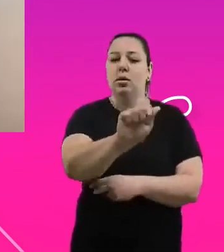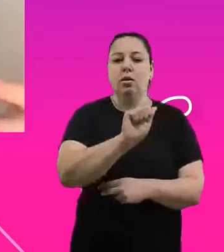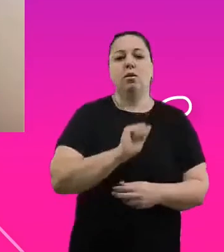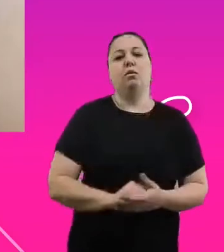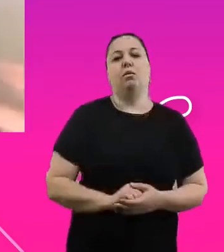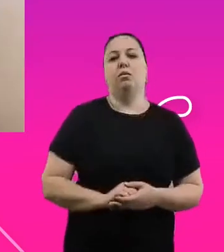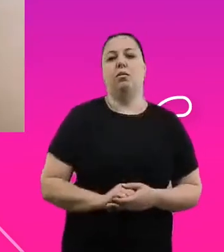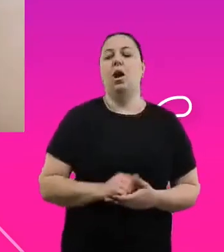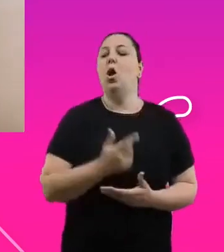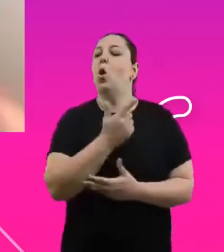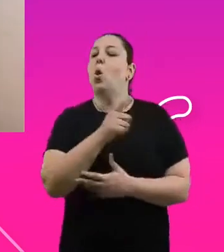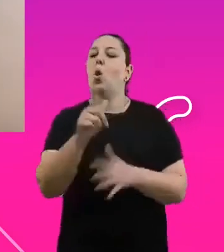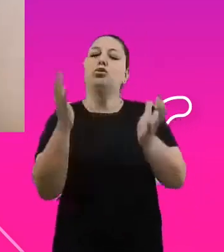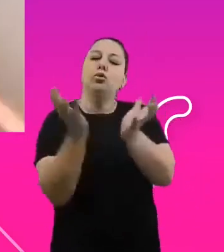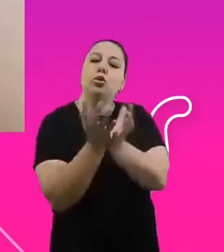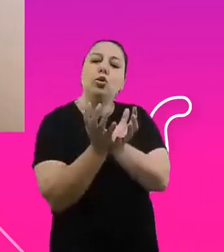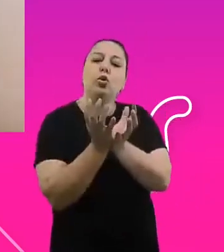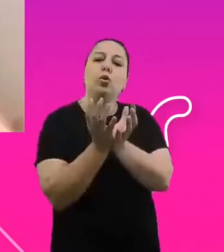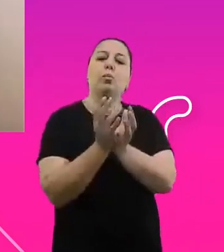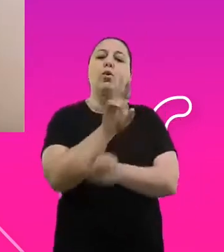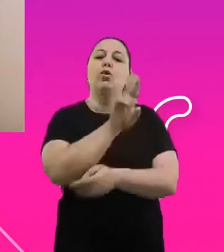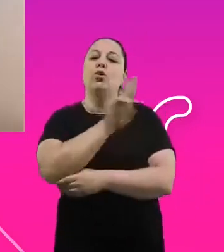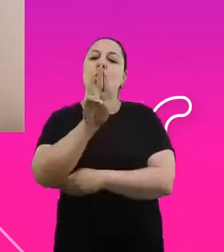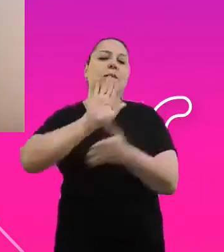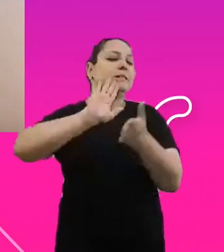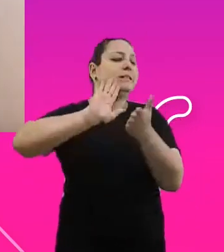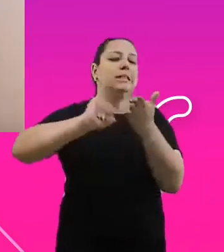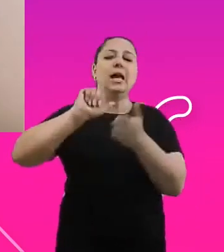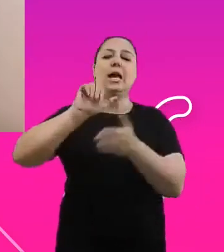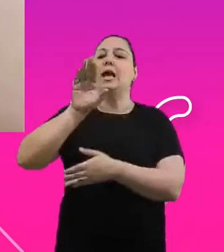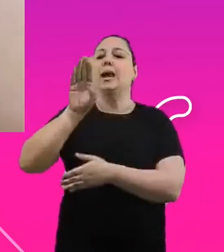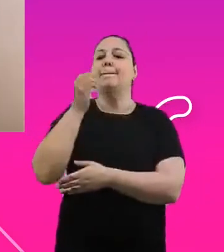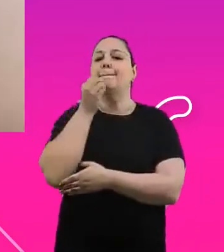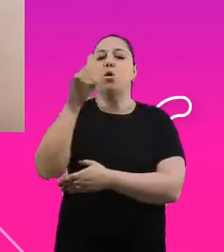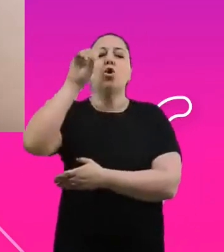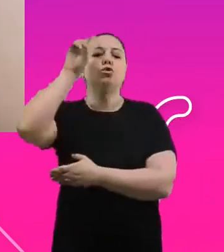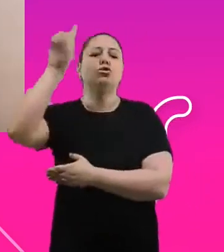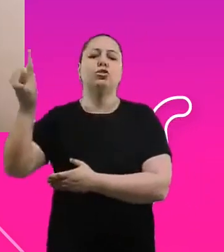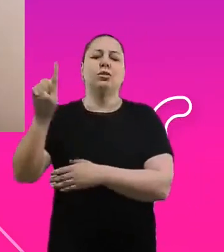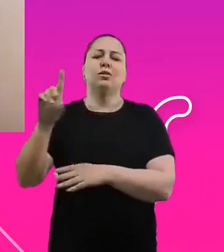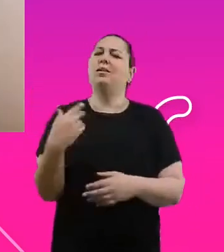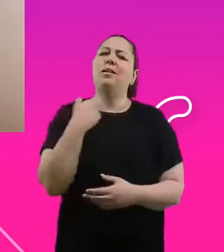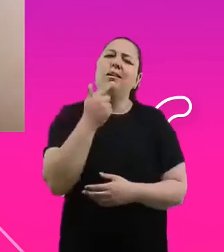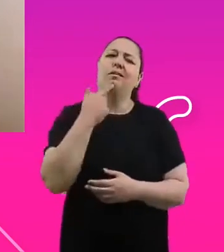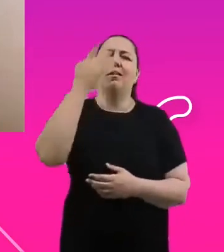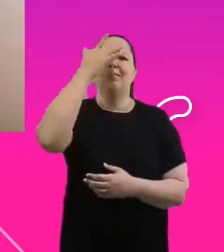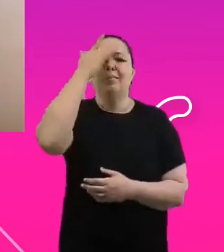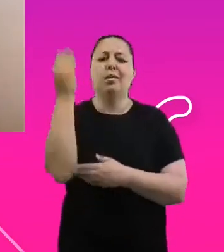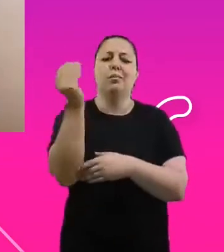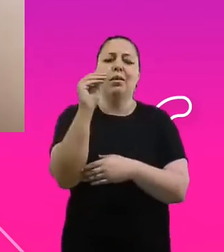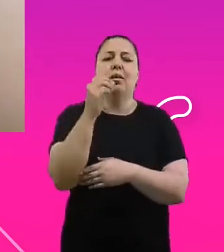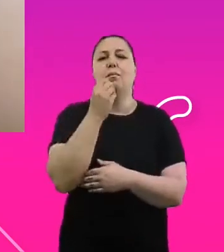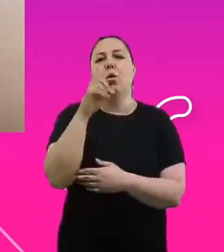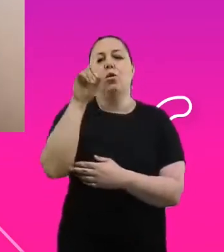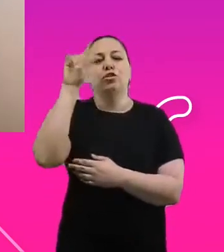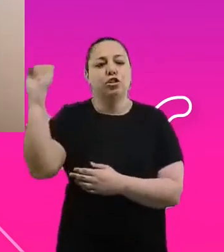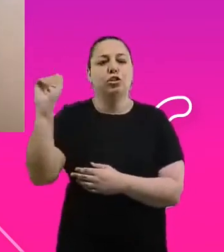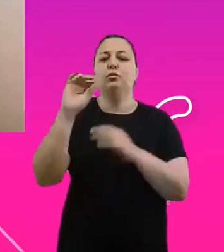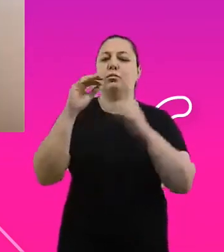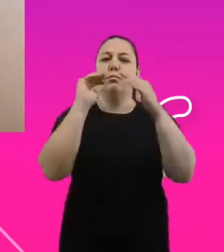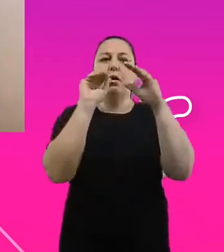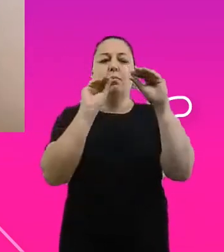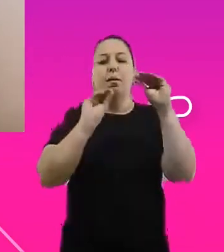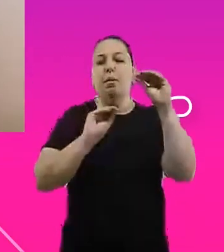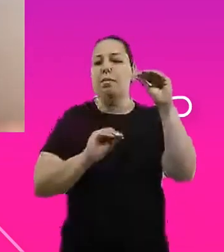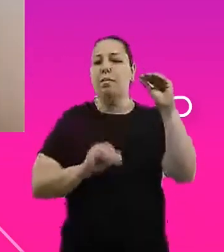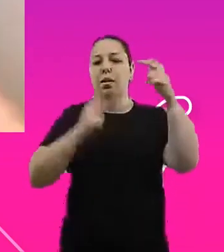dia. Então, não é para ficar, tipo, todo dia, gente, bom dia, todo mundo e tal, né? Então, acho que é isso, né? Assim, acordos,